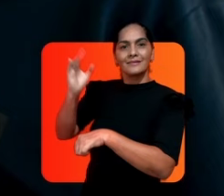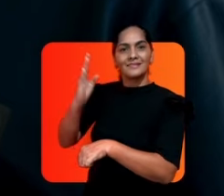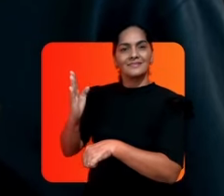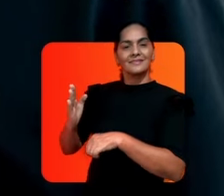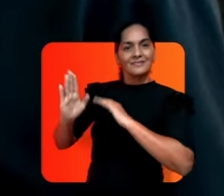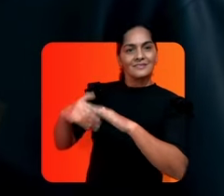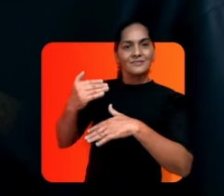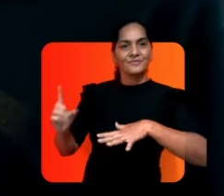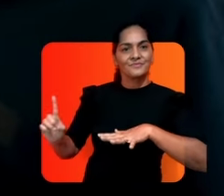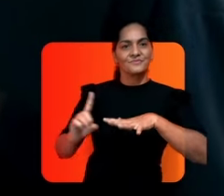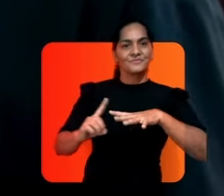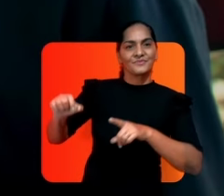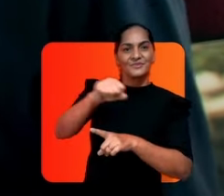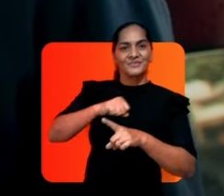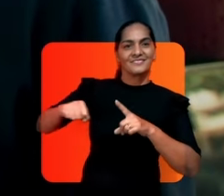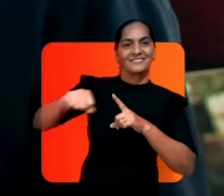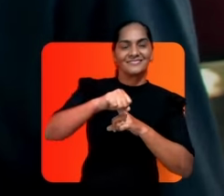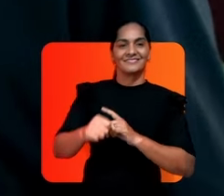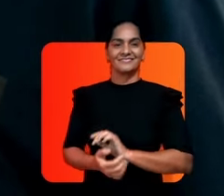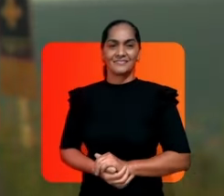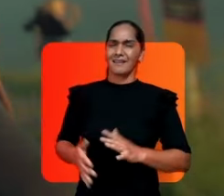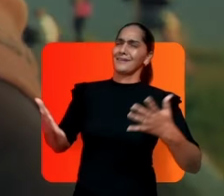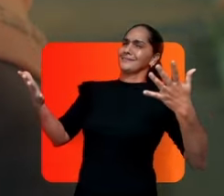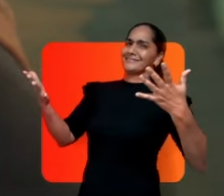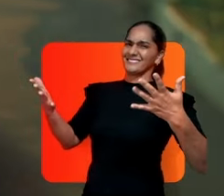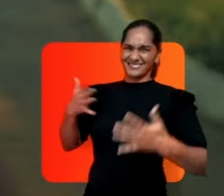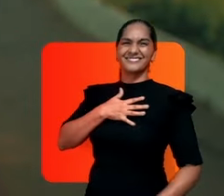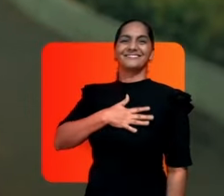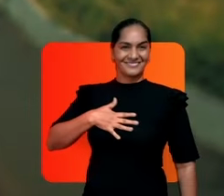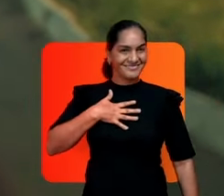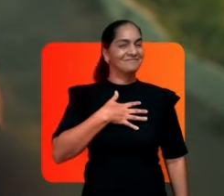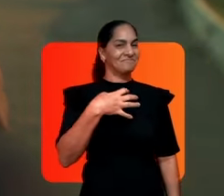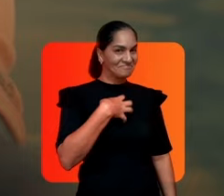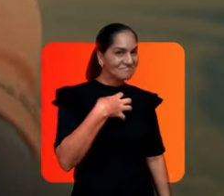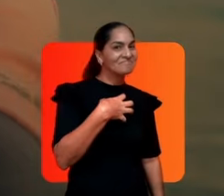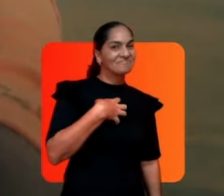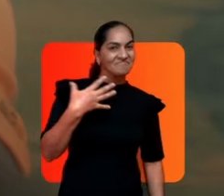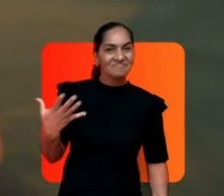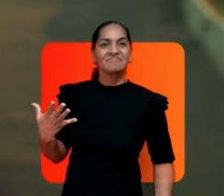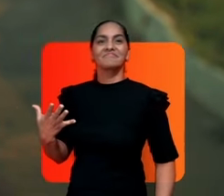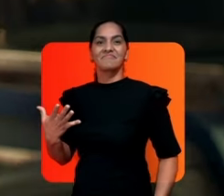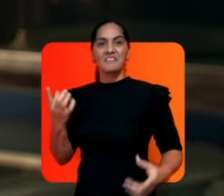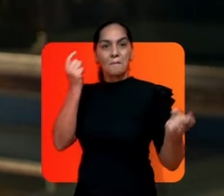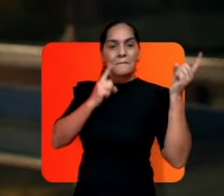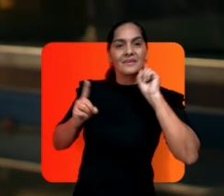do desenvolvimento com inclusão social. Pô, isso aí. Mó orgulho viver assim.